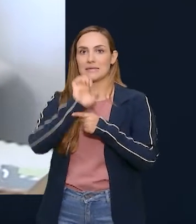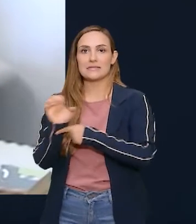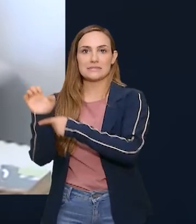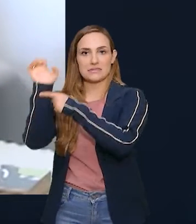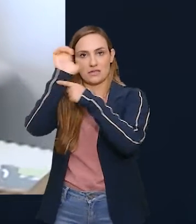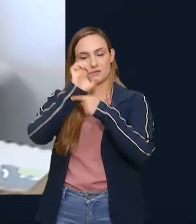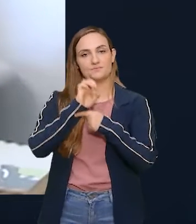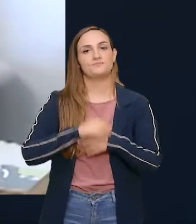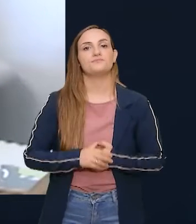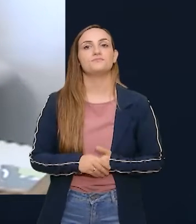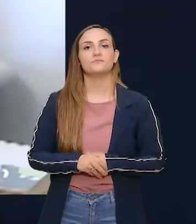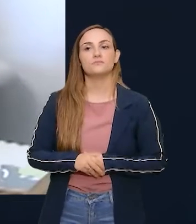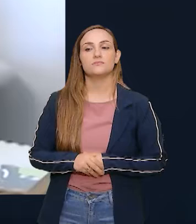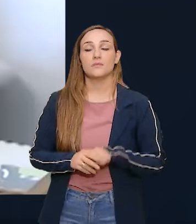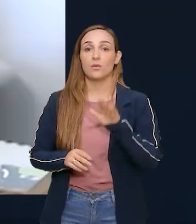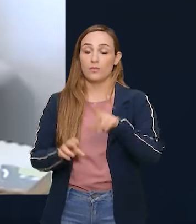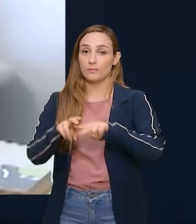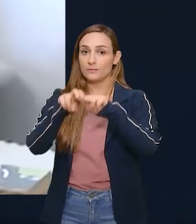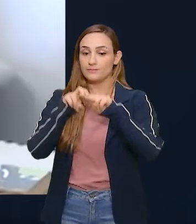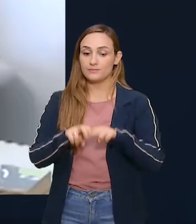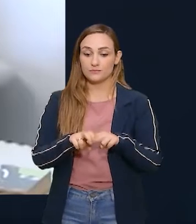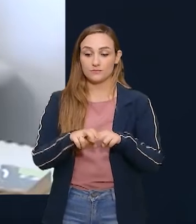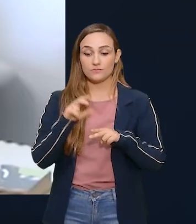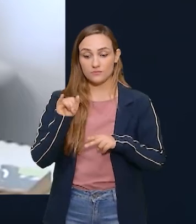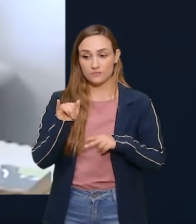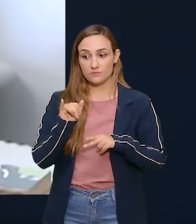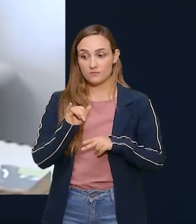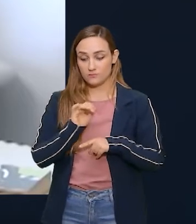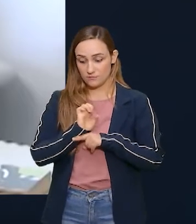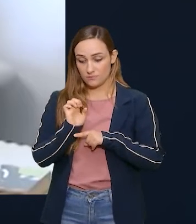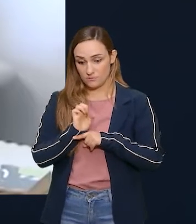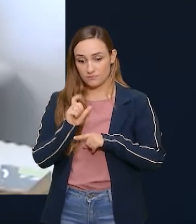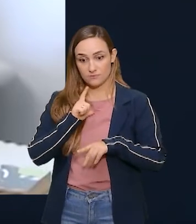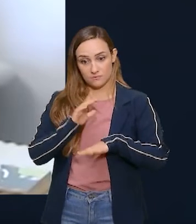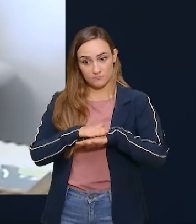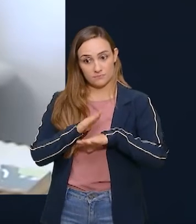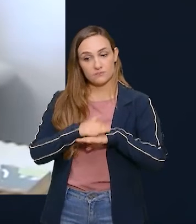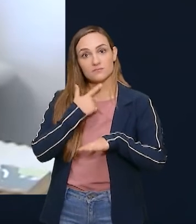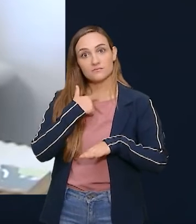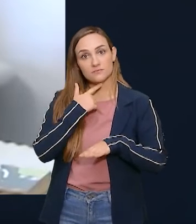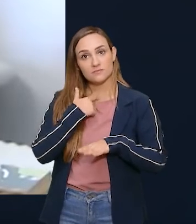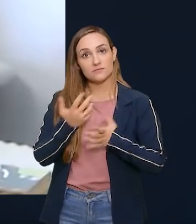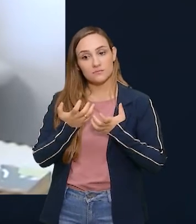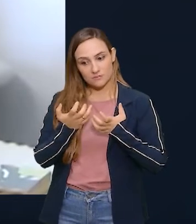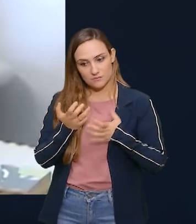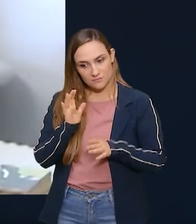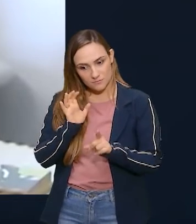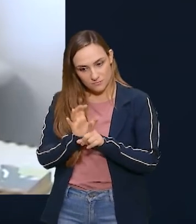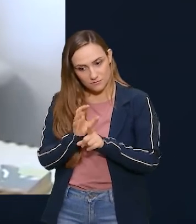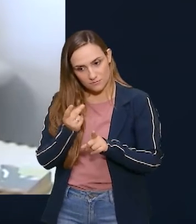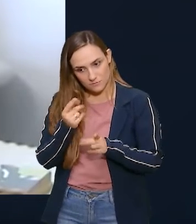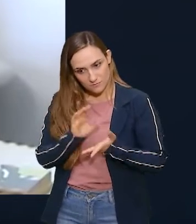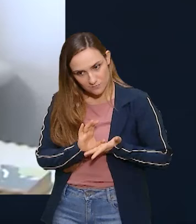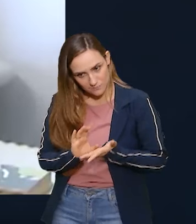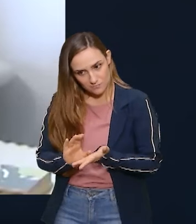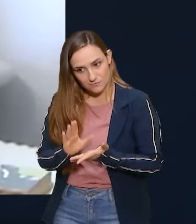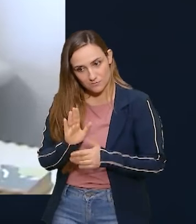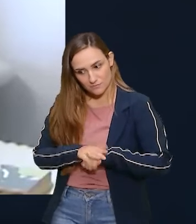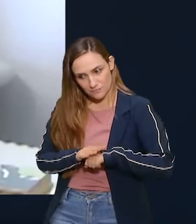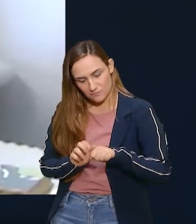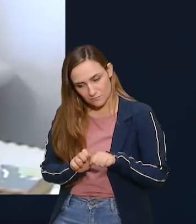da federação. Por iniciativa dos estados, também com o apoio do MEC, esses núcleos